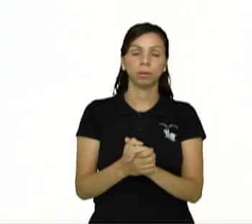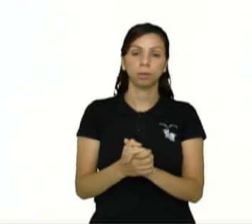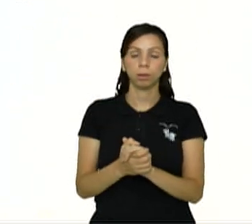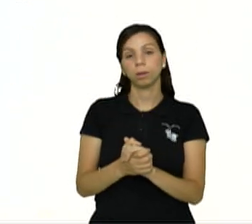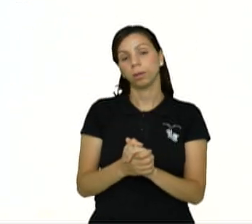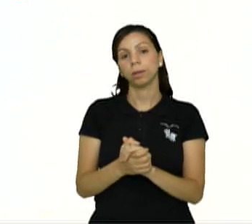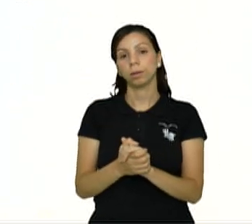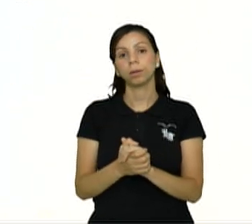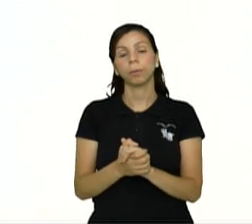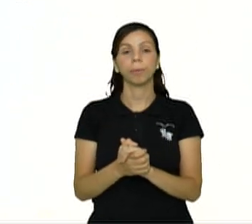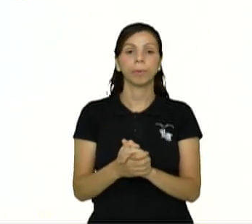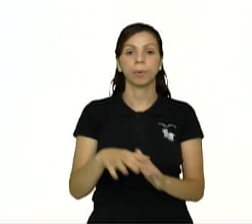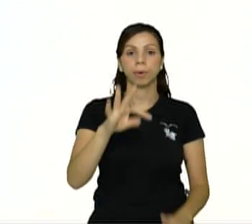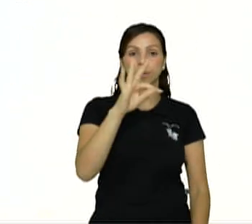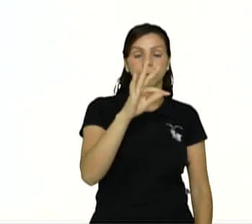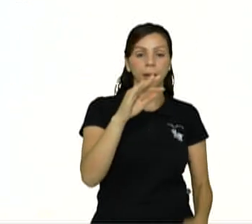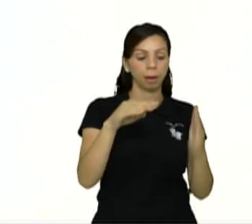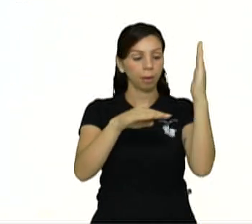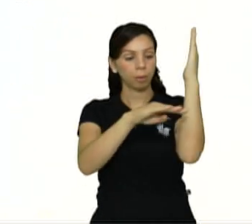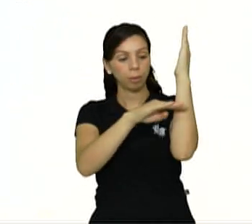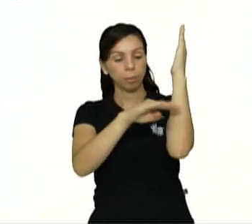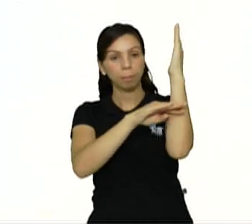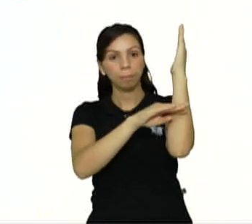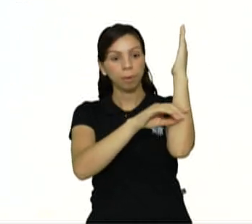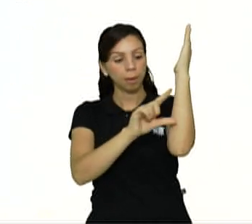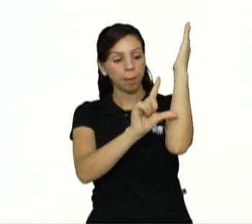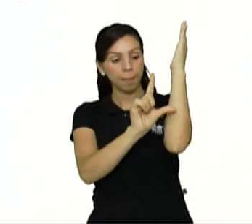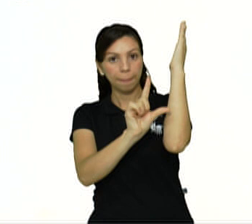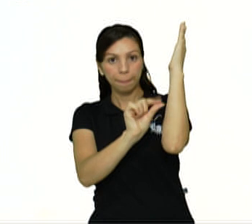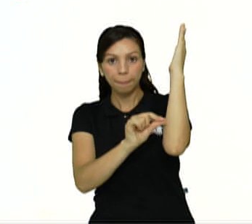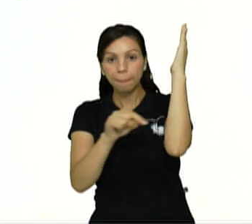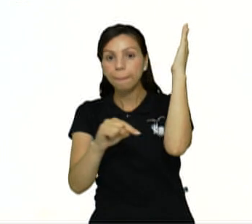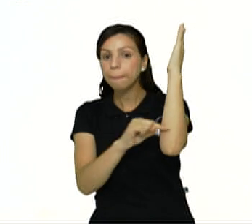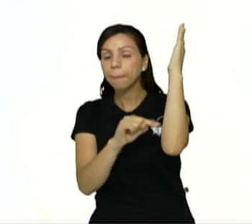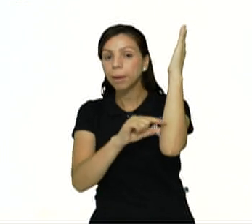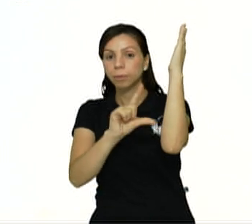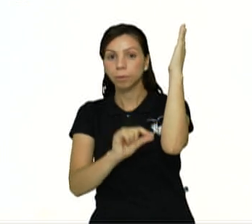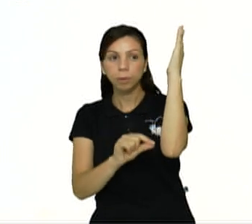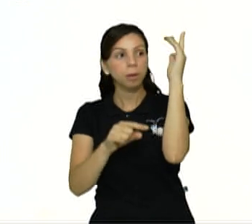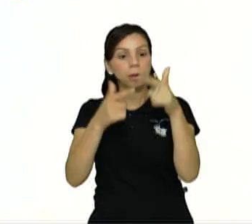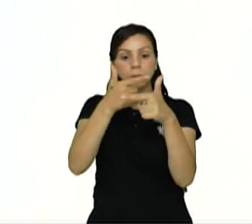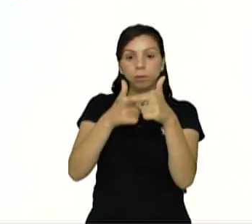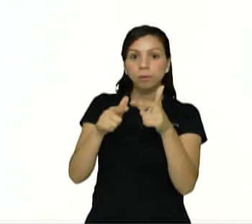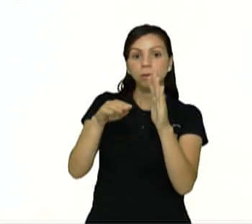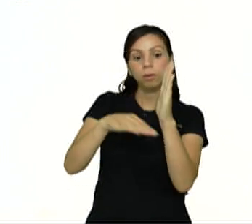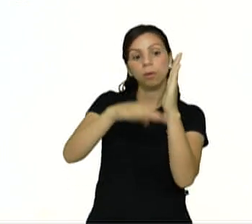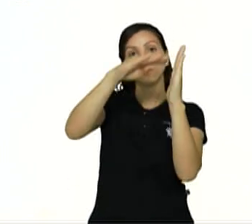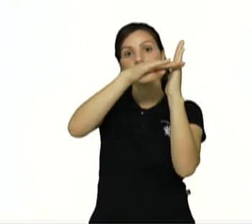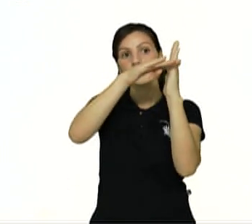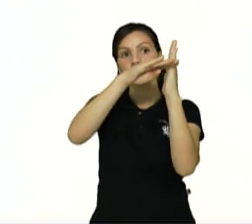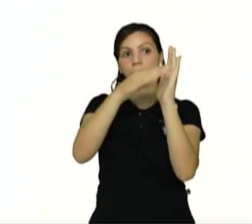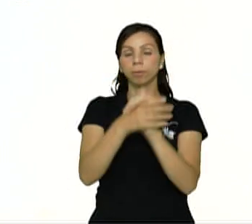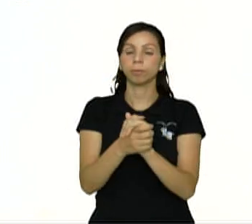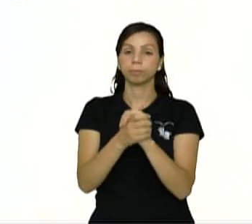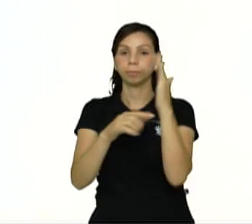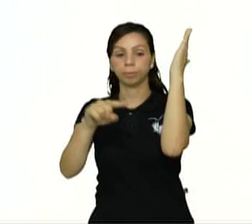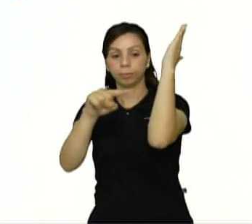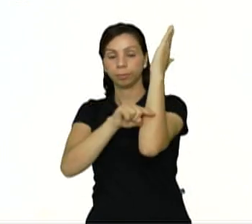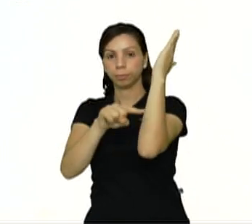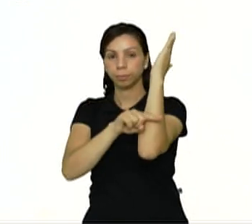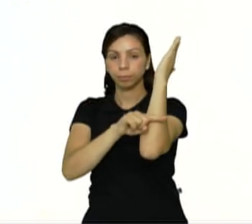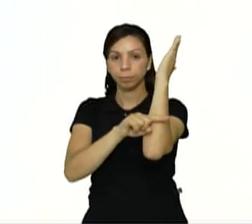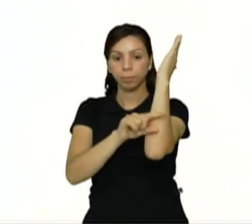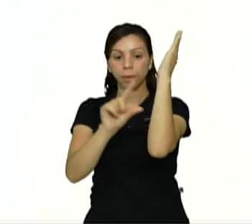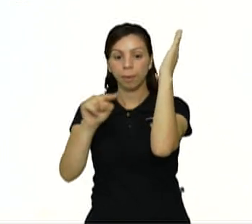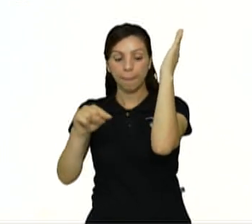meio menos a de baixo, dividido pela de cima menos a de baixo. Beleza? Pega a temperatura do meio menos